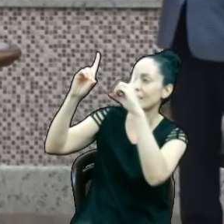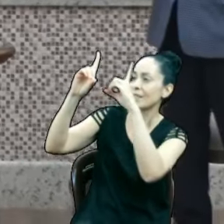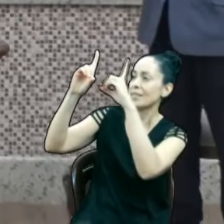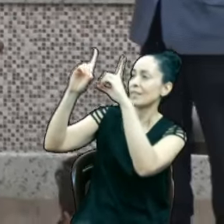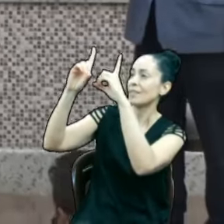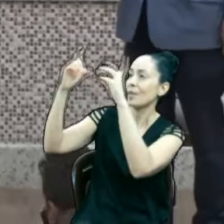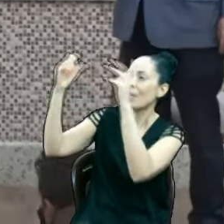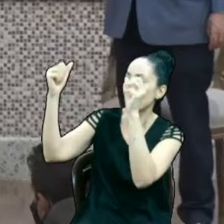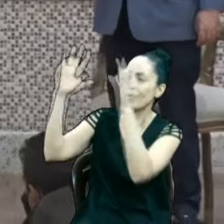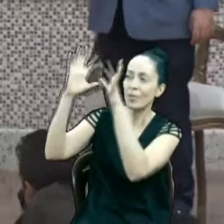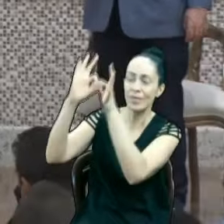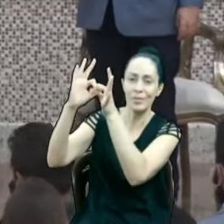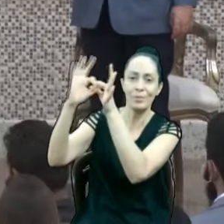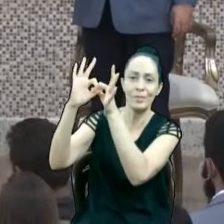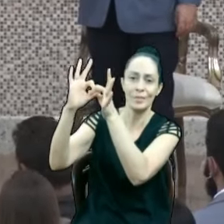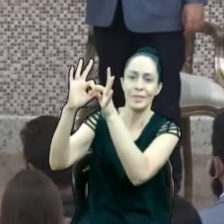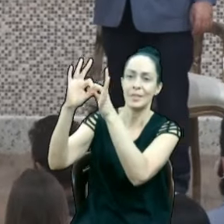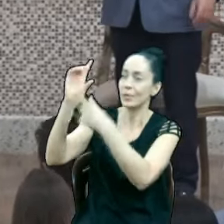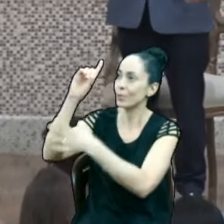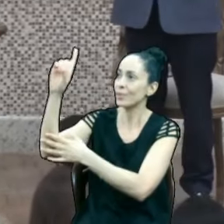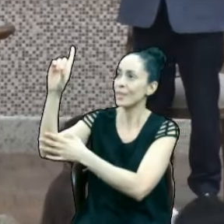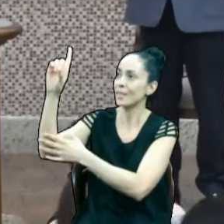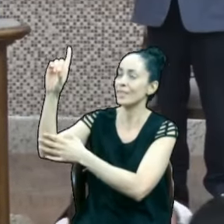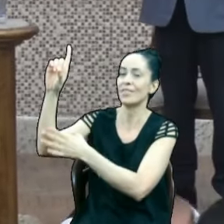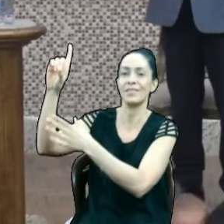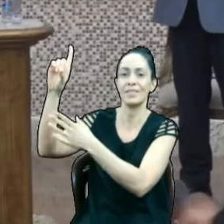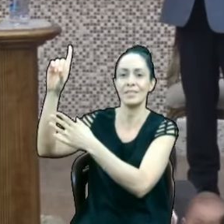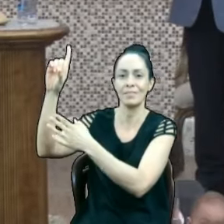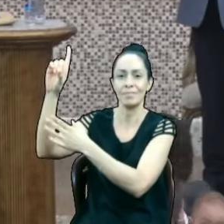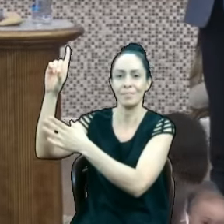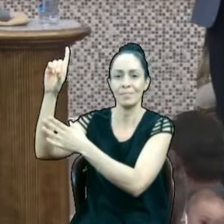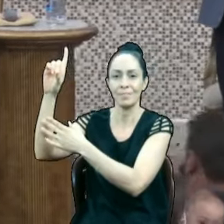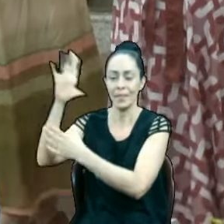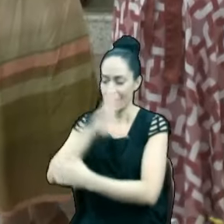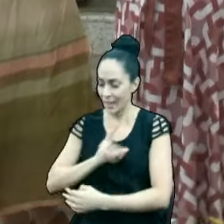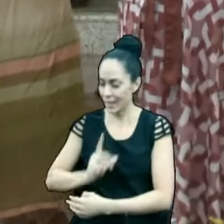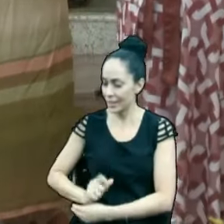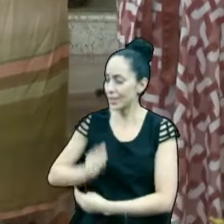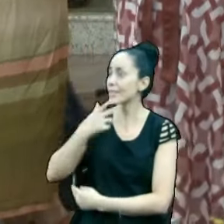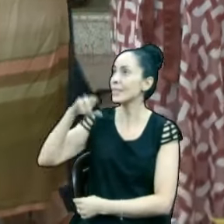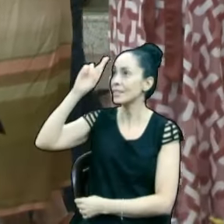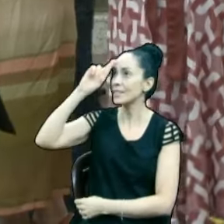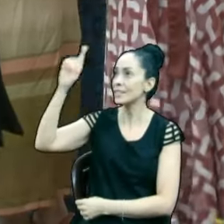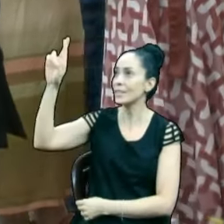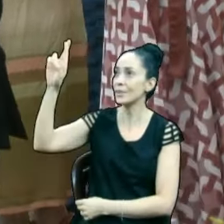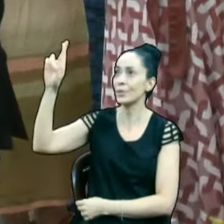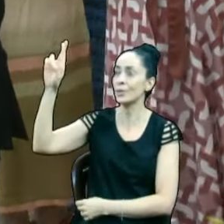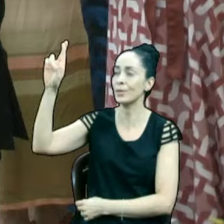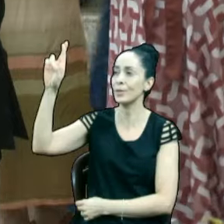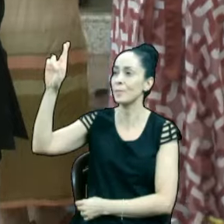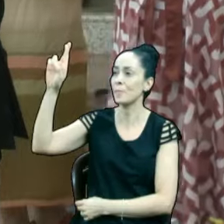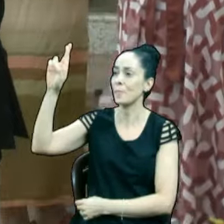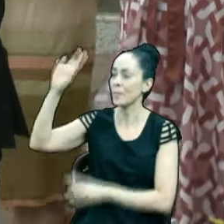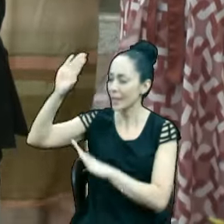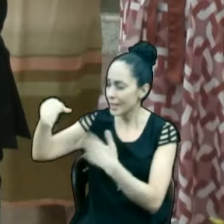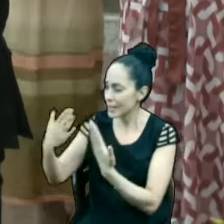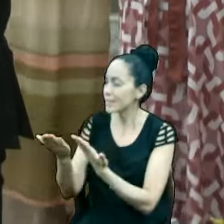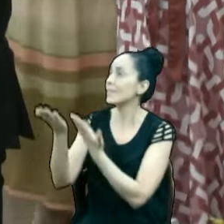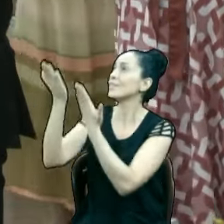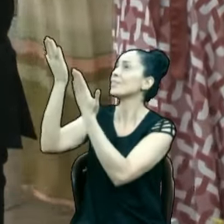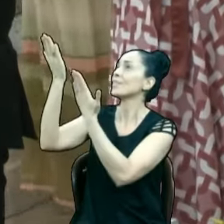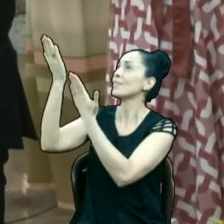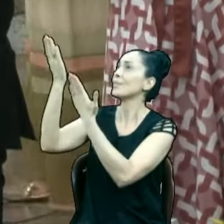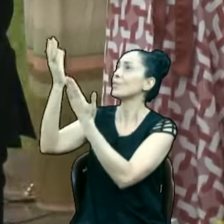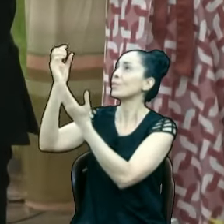noite I Adore ao Senhor louvemos áudio seja cheio